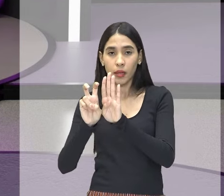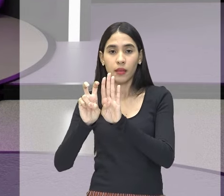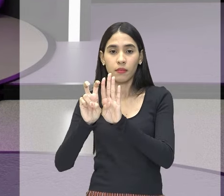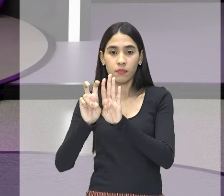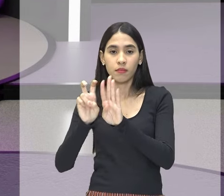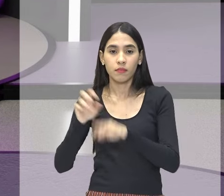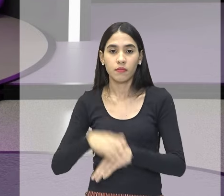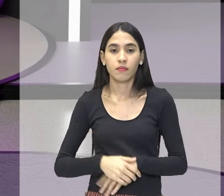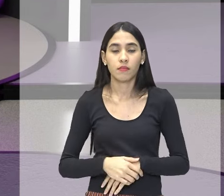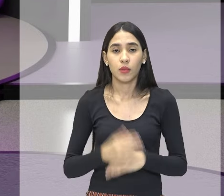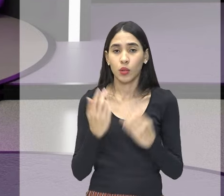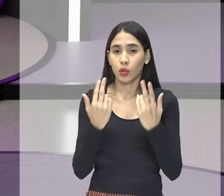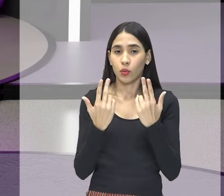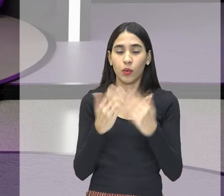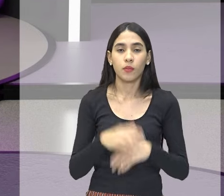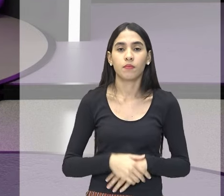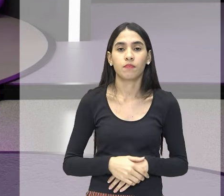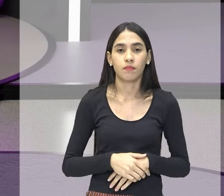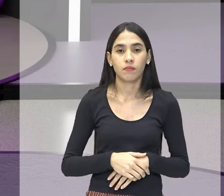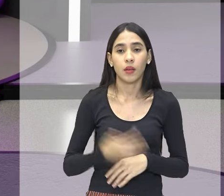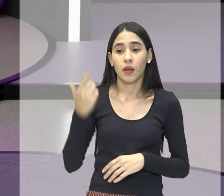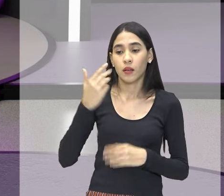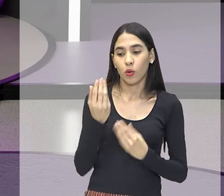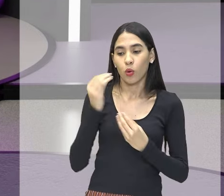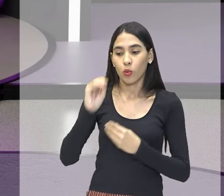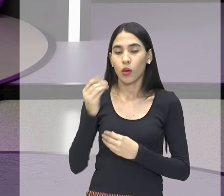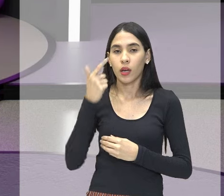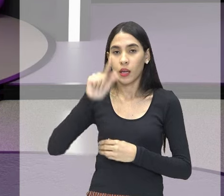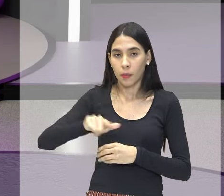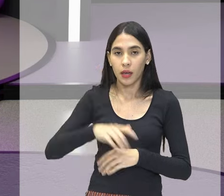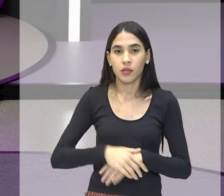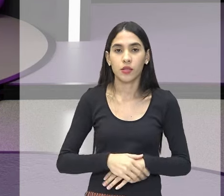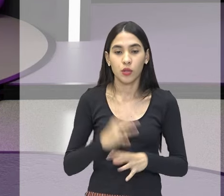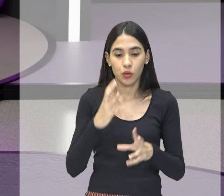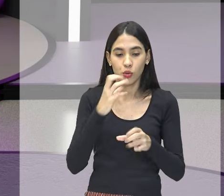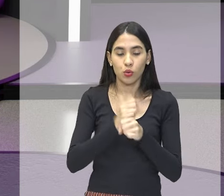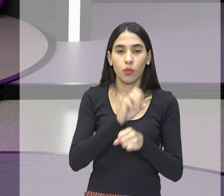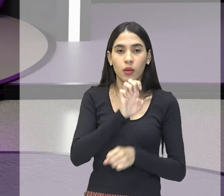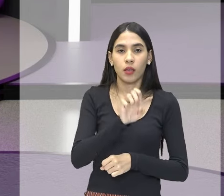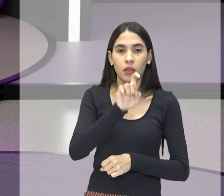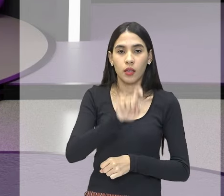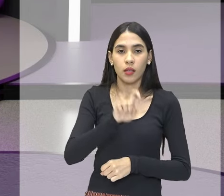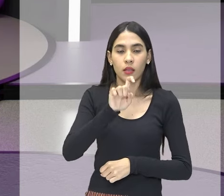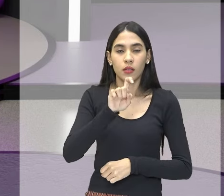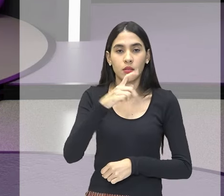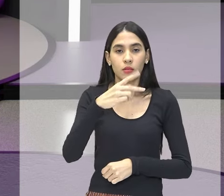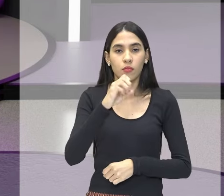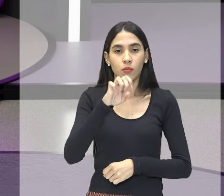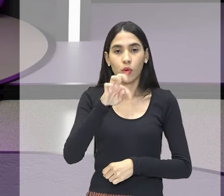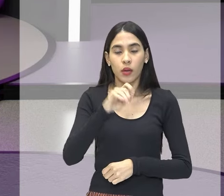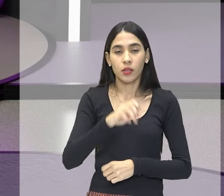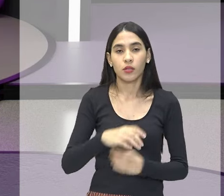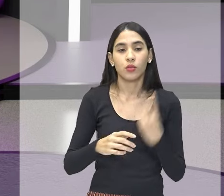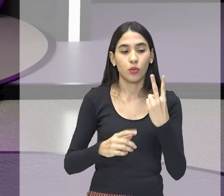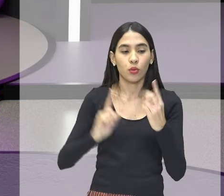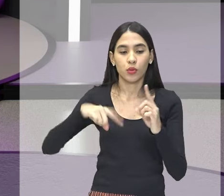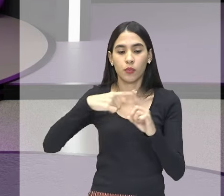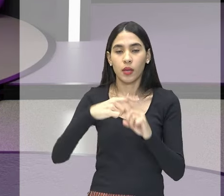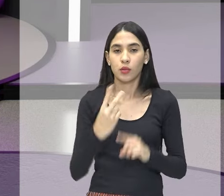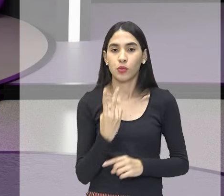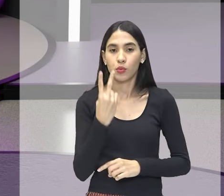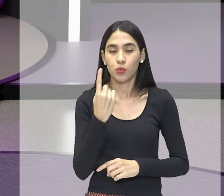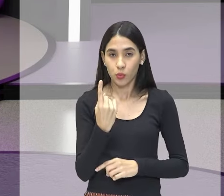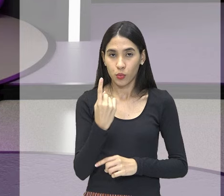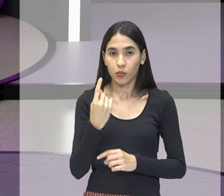ó, são iguaizinhos. Repito o B e vou somar os expoentes. 2 mais 1, 3. Mas e o